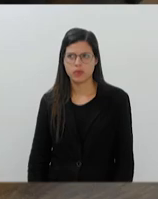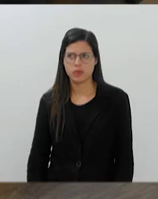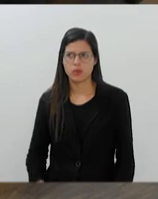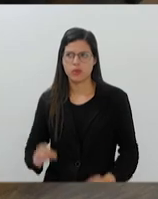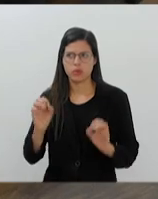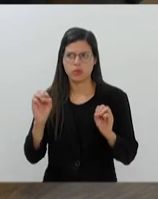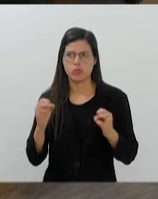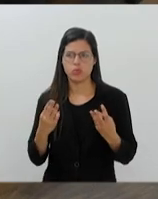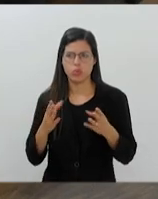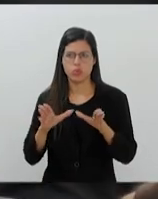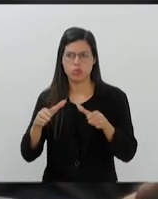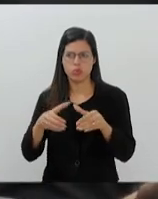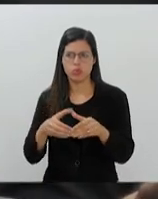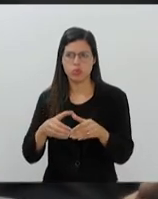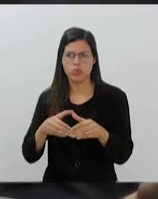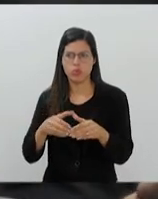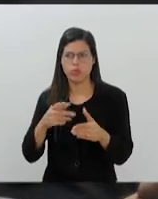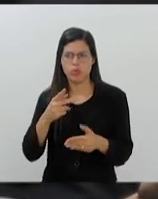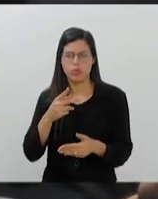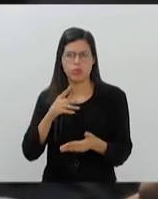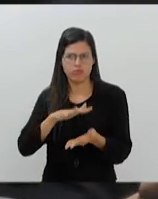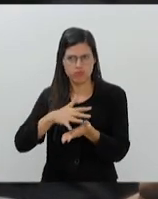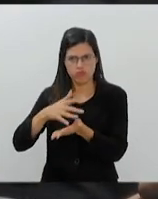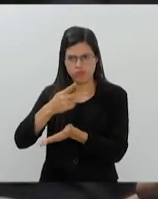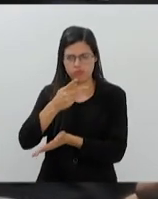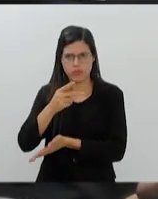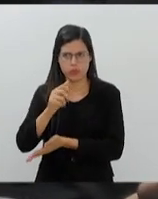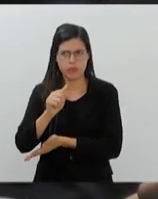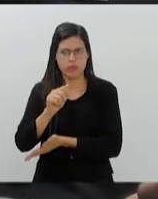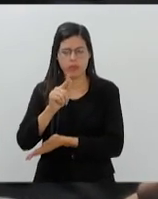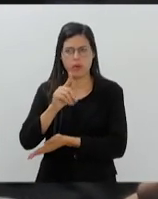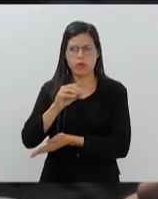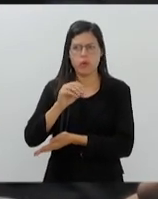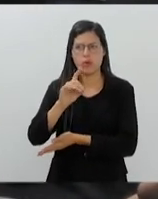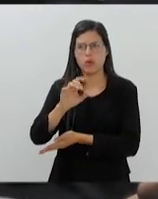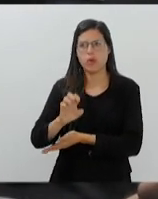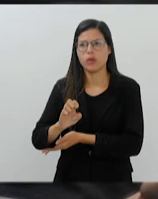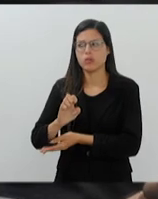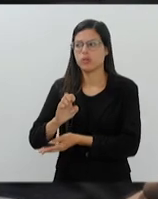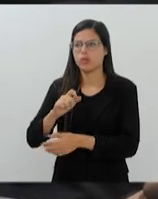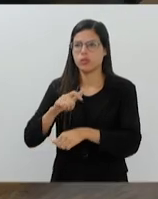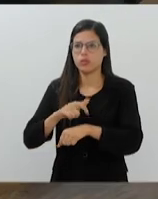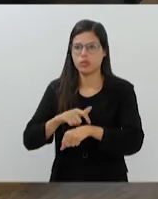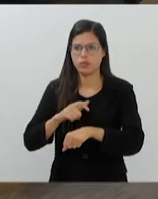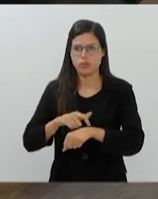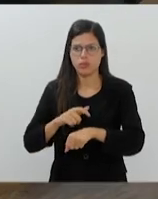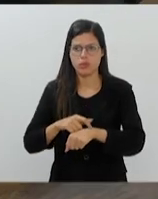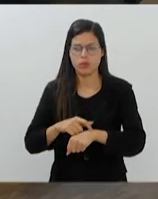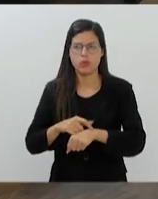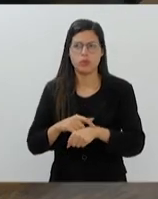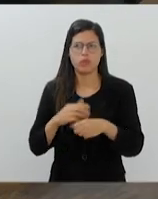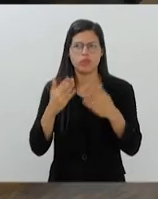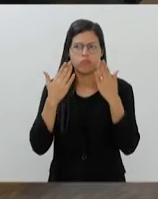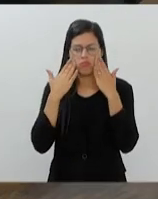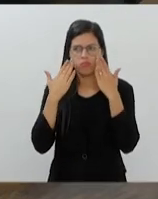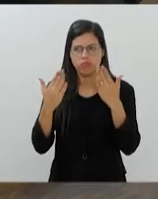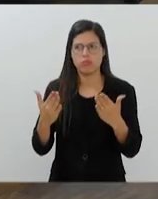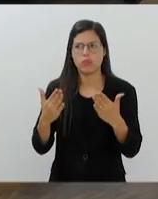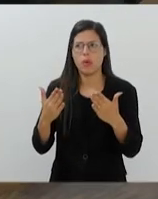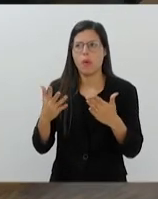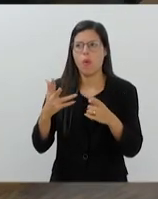de pagode um grupo de pagode aí num determinado momento da apresentação do grupo de da exibição do grupo de pagode